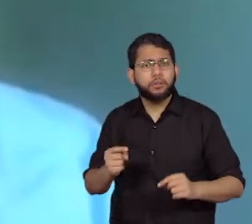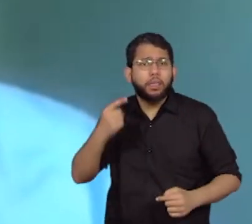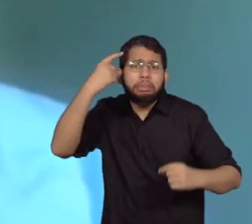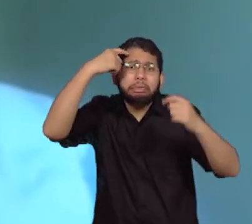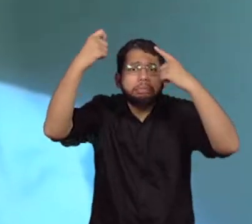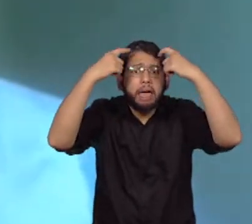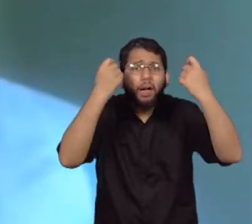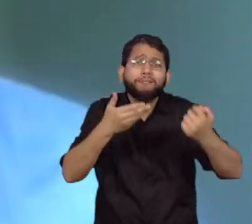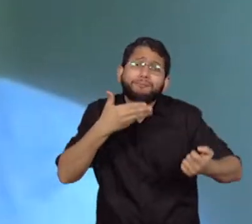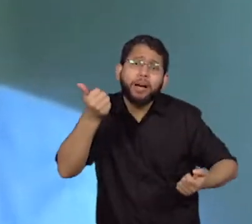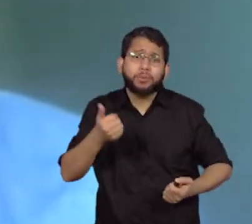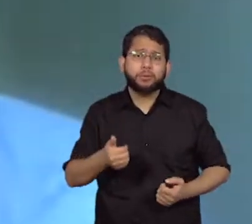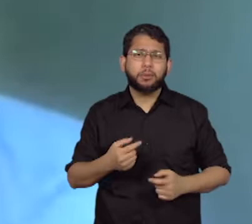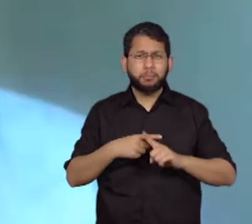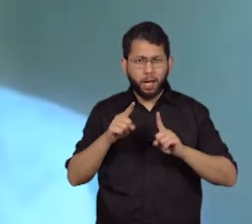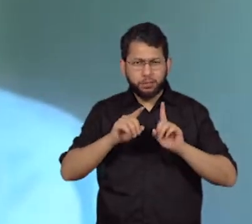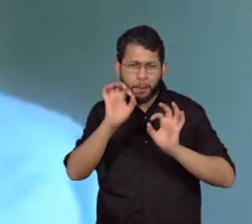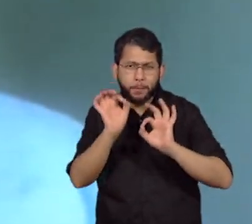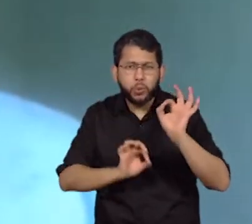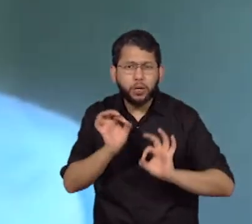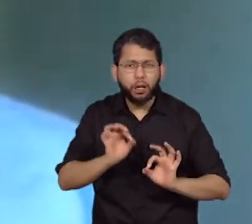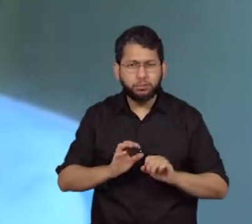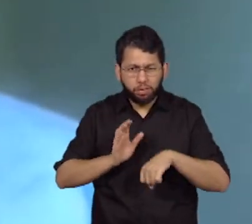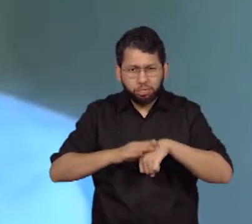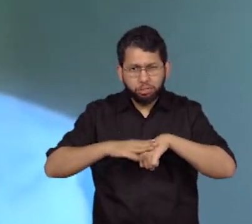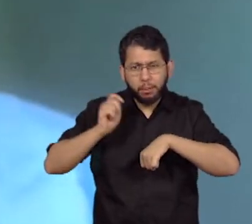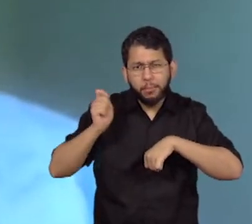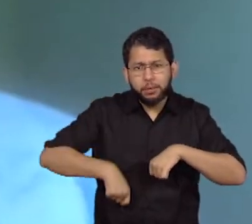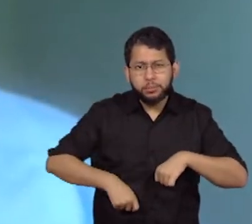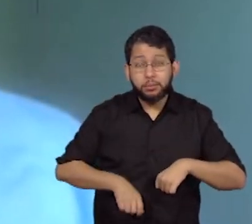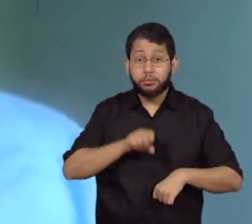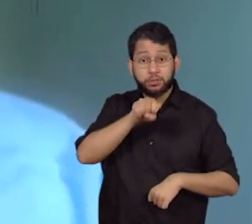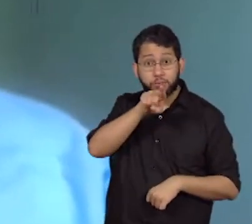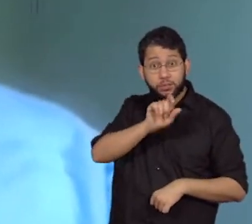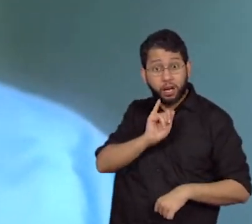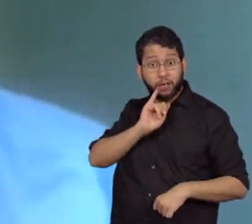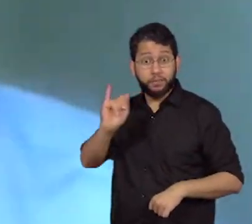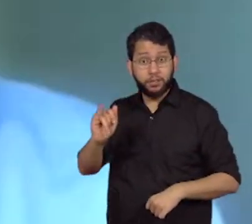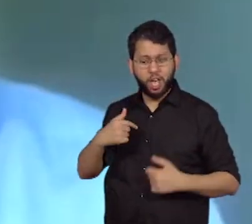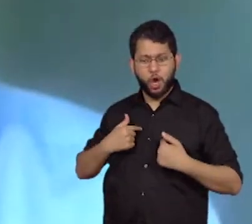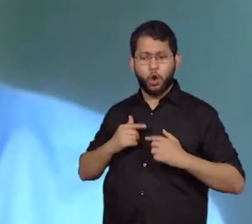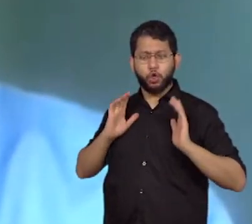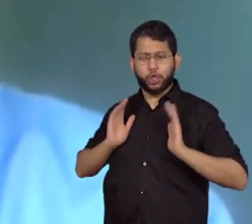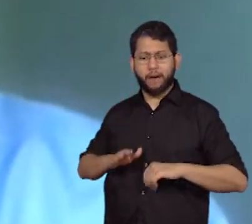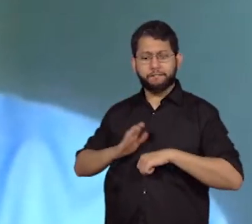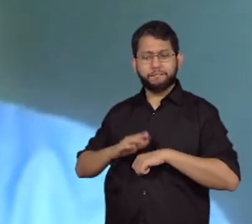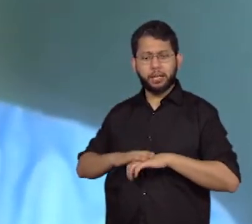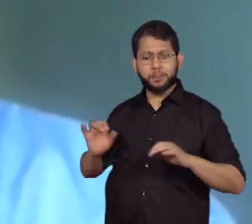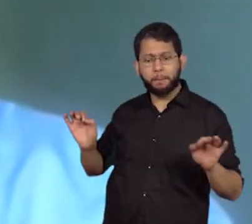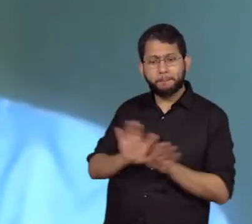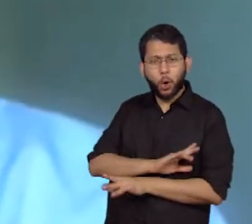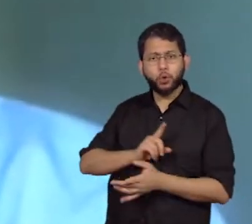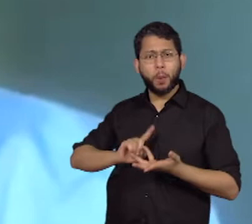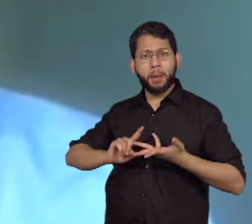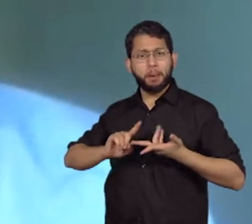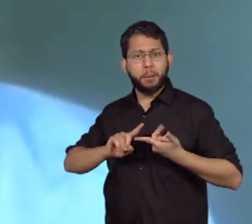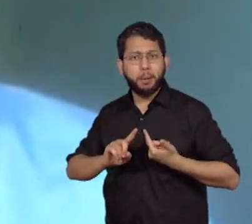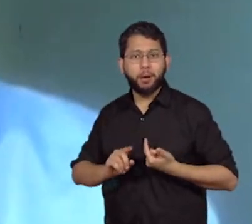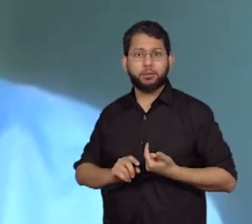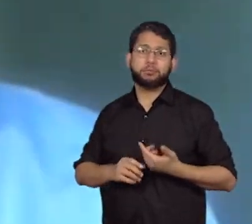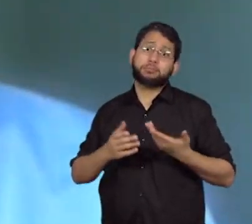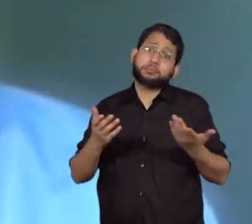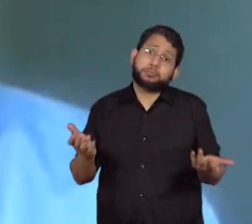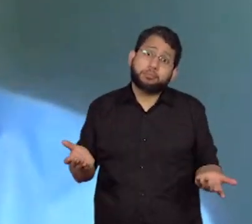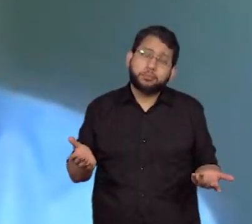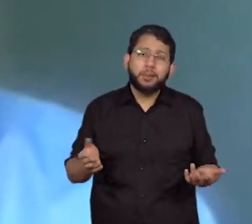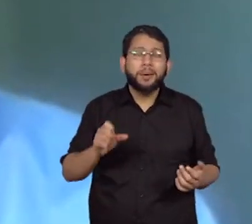tem ideia. A diferença é a execução. De novo, a gente tem eu brinco, né? A maldição